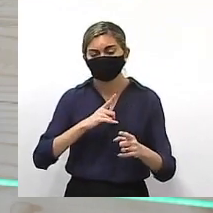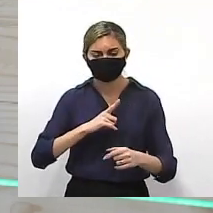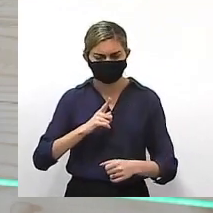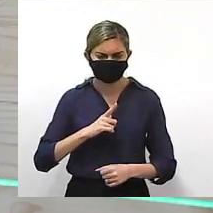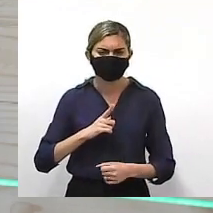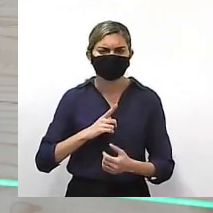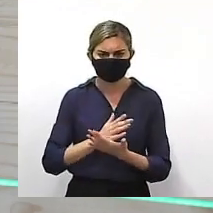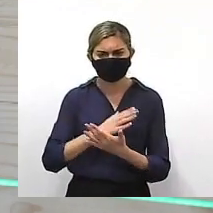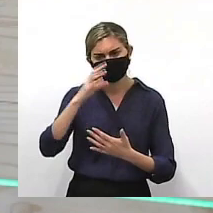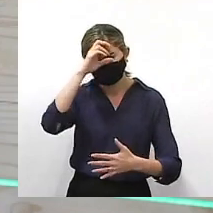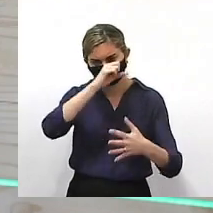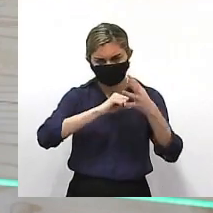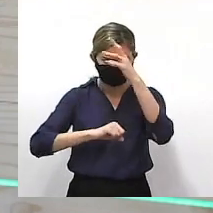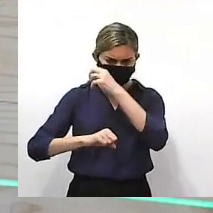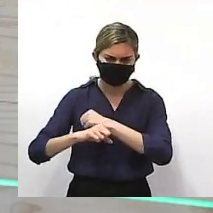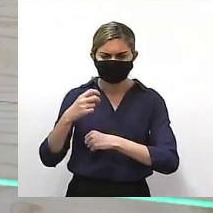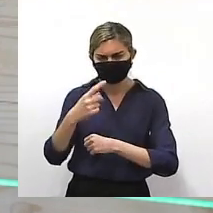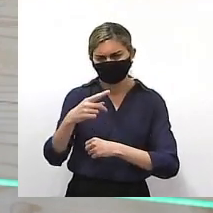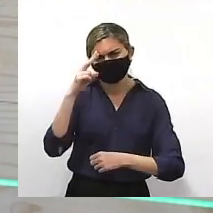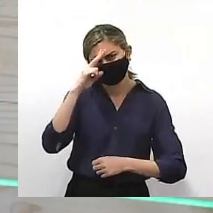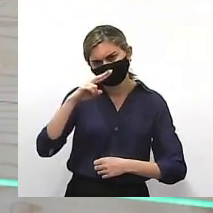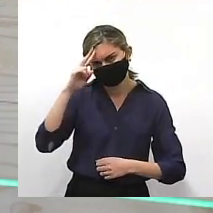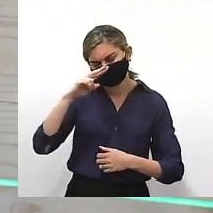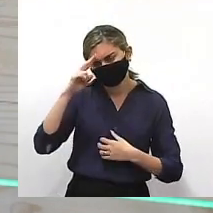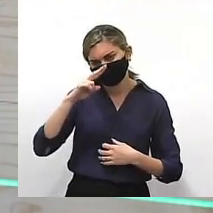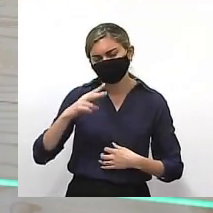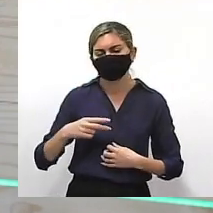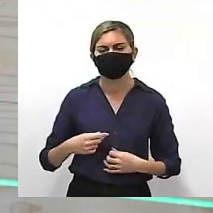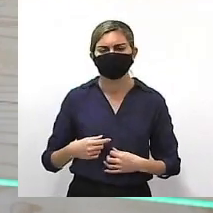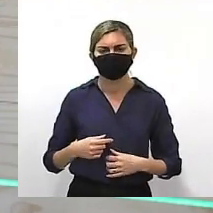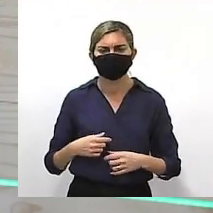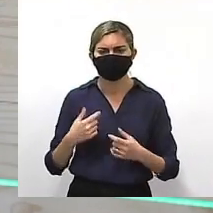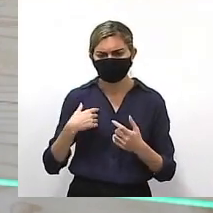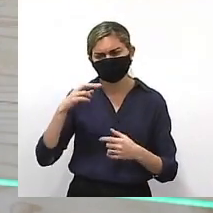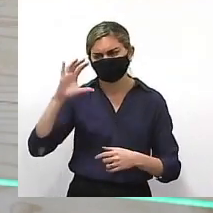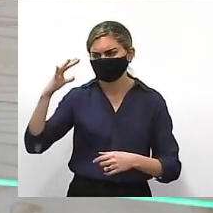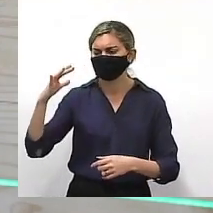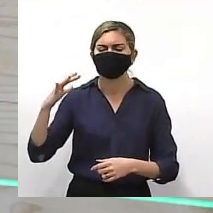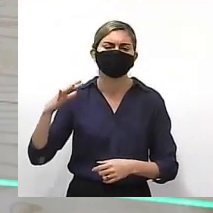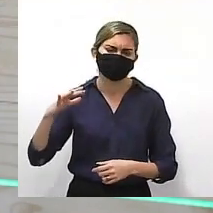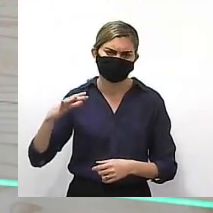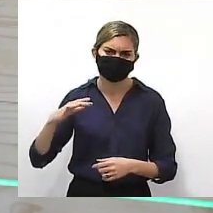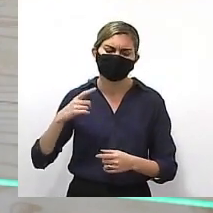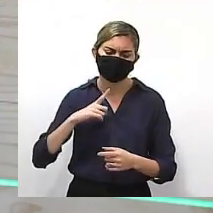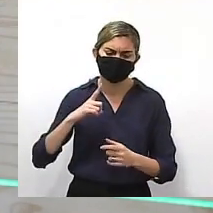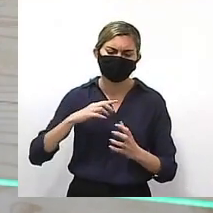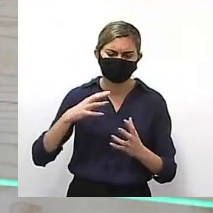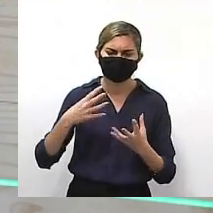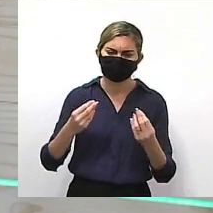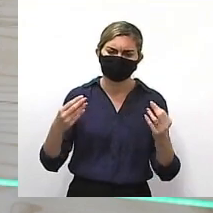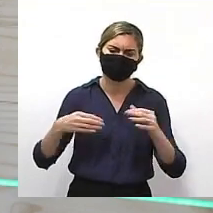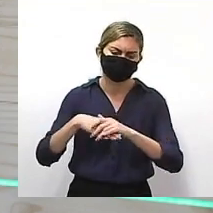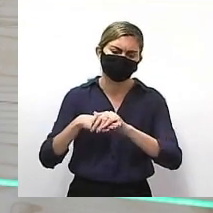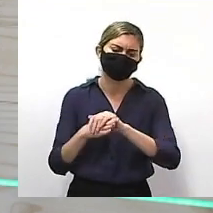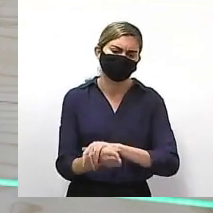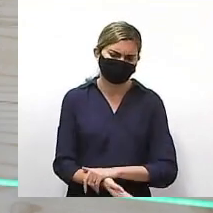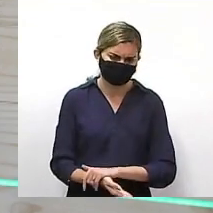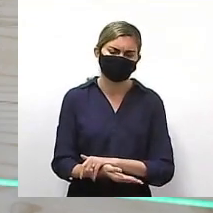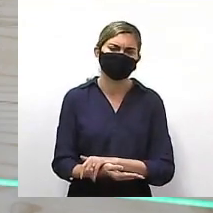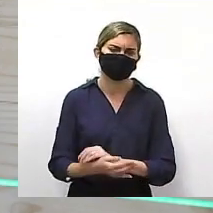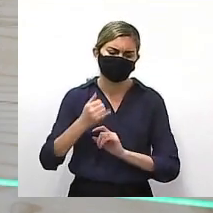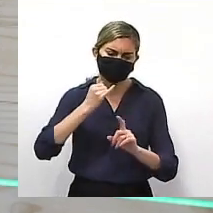temos como aprender sobre essas histórias. Uma ciência que é muito acostumada em